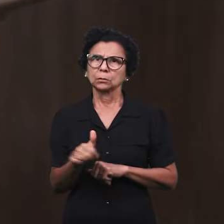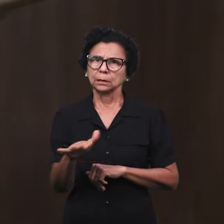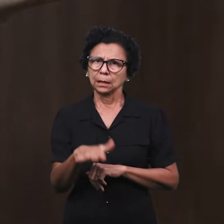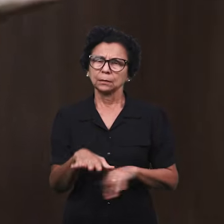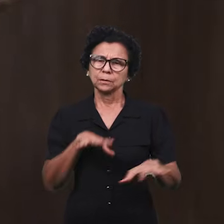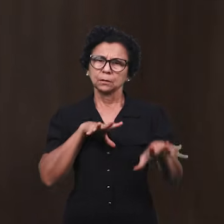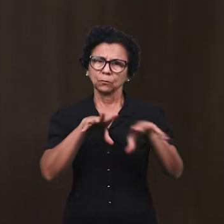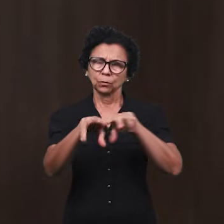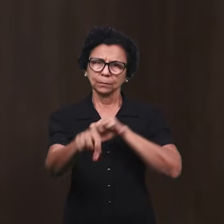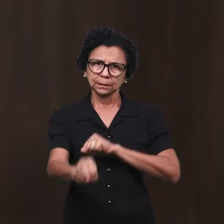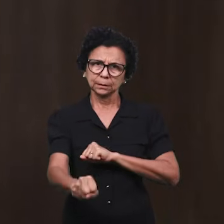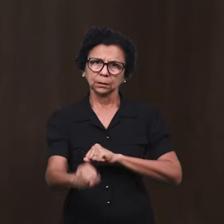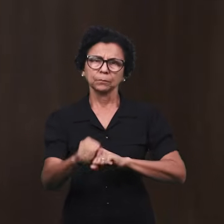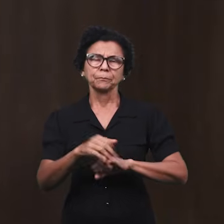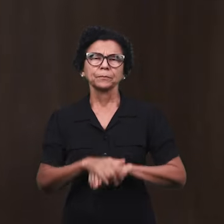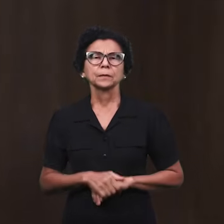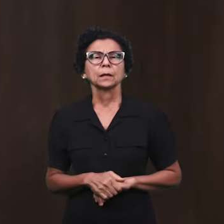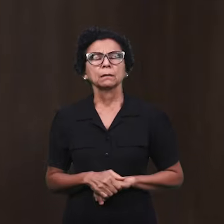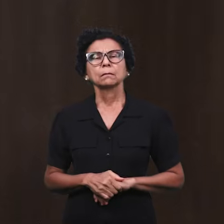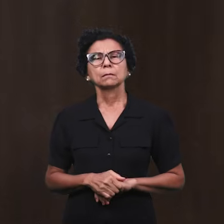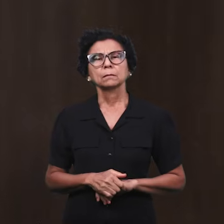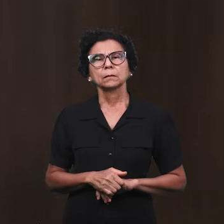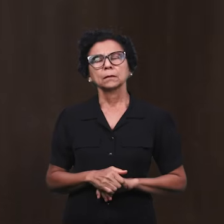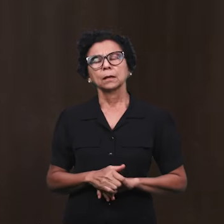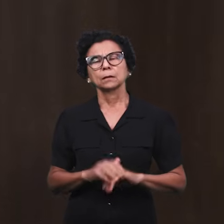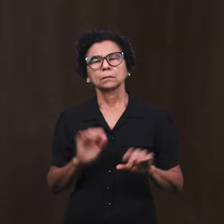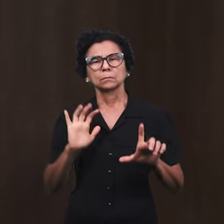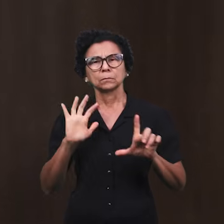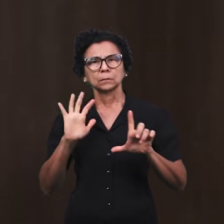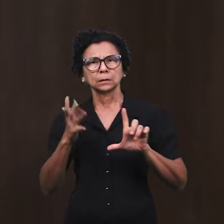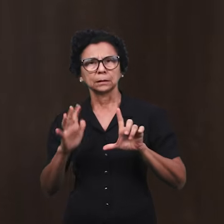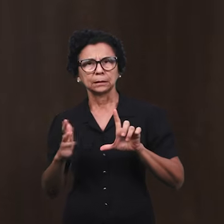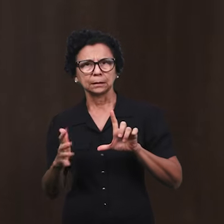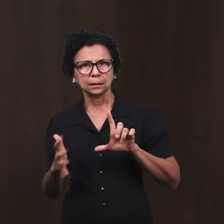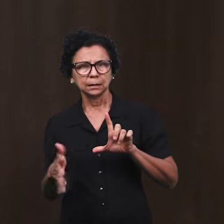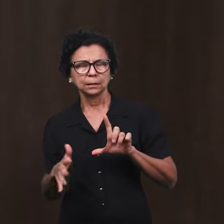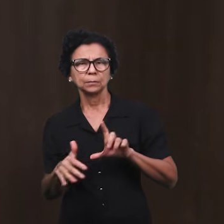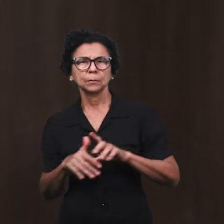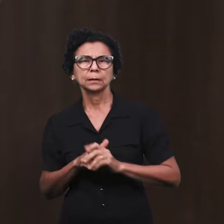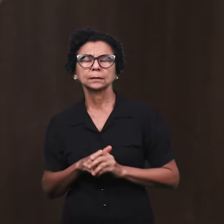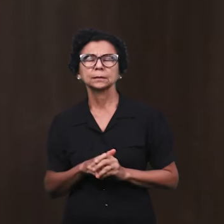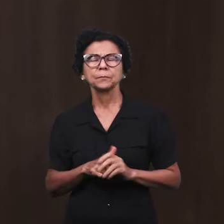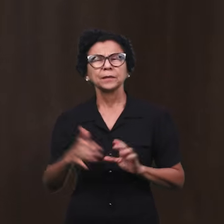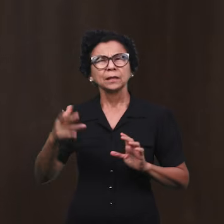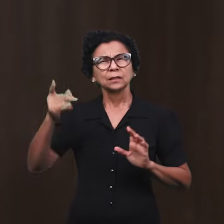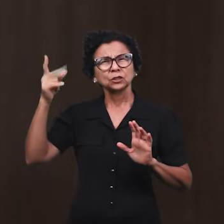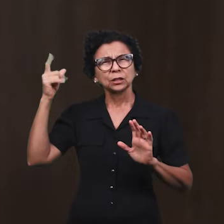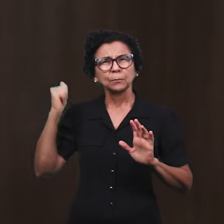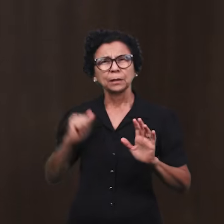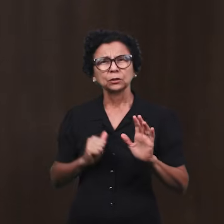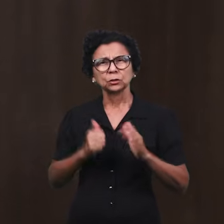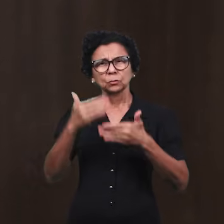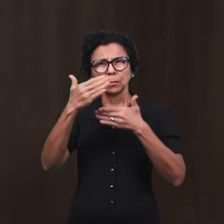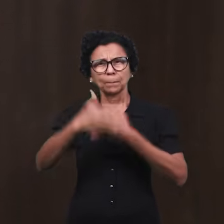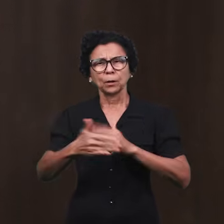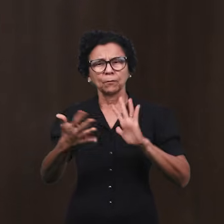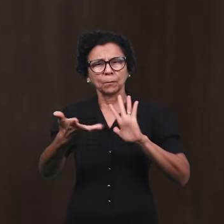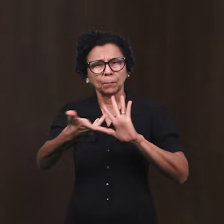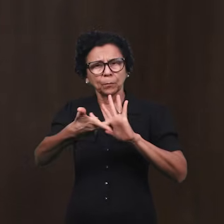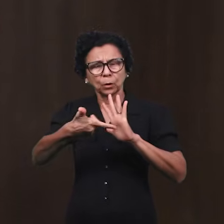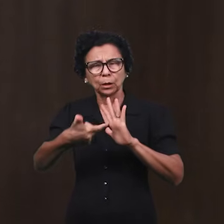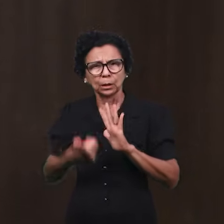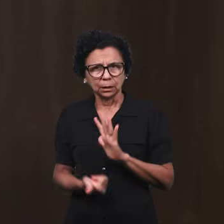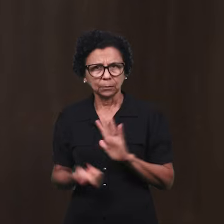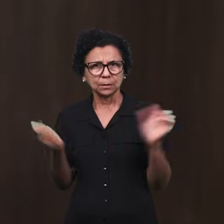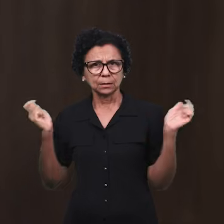Letras Libras, existe também o ProLibras, quem fez no passado, hoje em dia não existe mais, que era uma prova que te dava apto para ser tradutor